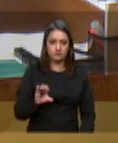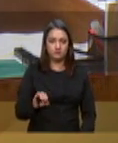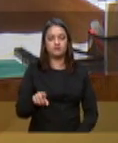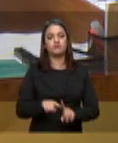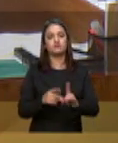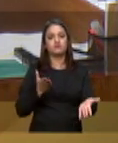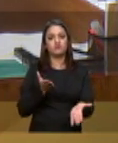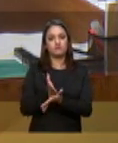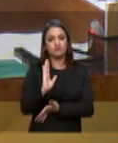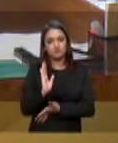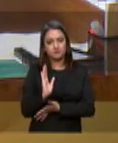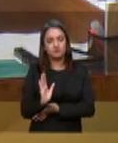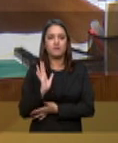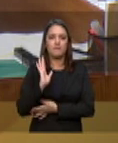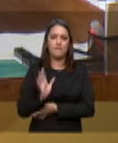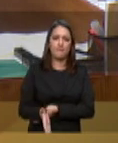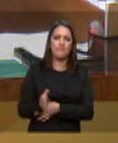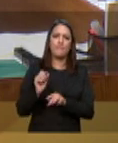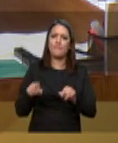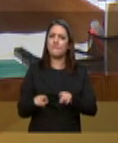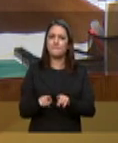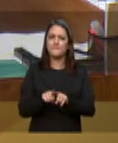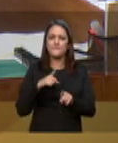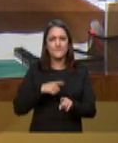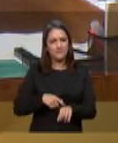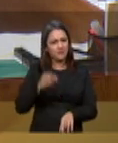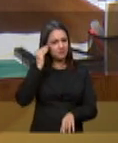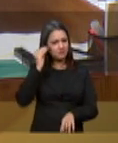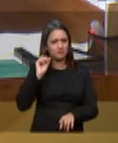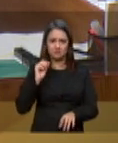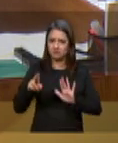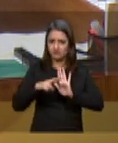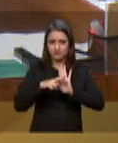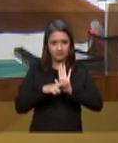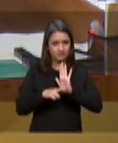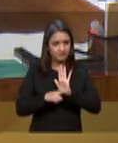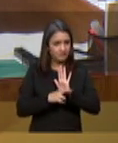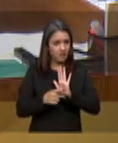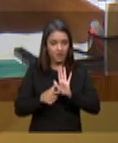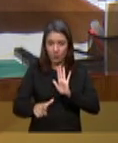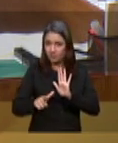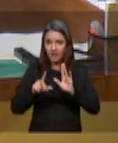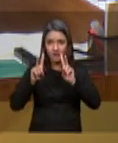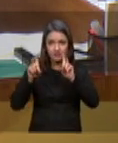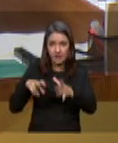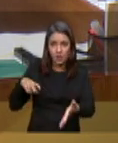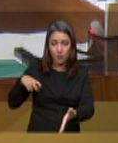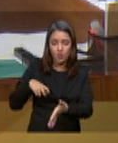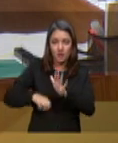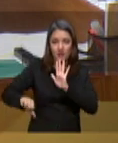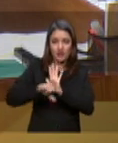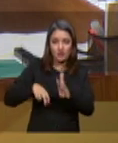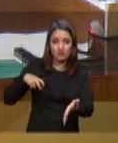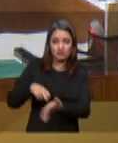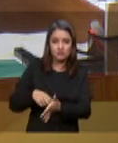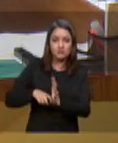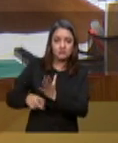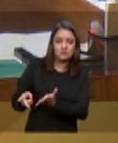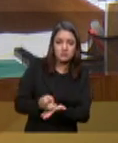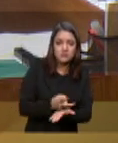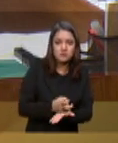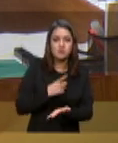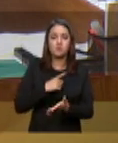seu titular, professor Geraldo Brindeiro, também entende que a norma não condicionou em matéria criminal tributária a propositura da competente ação pelo Ministério